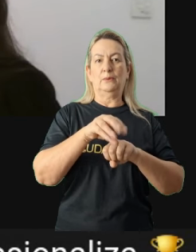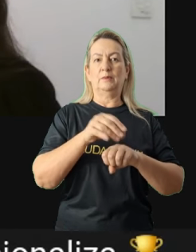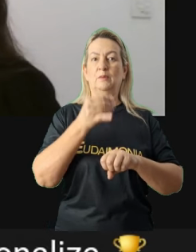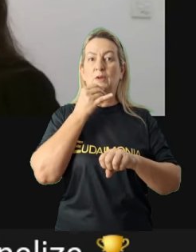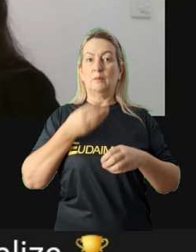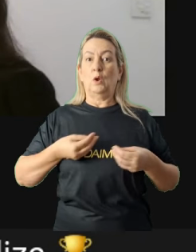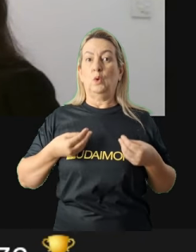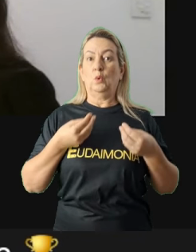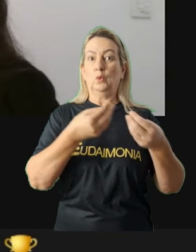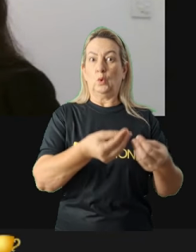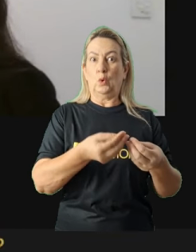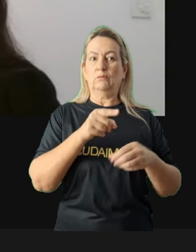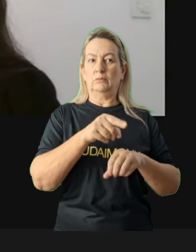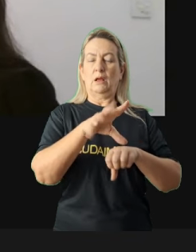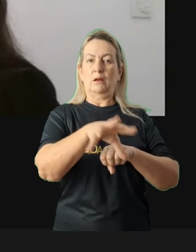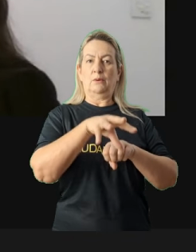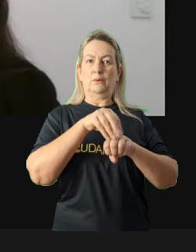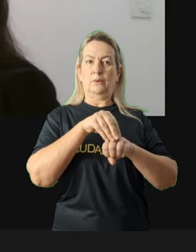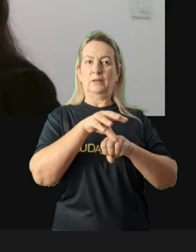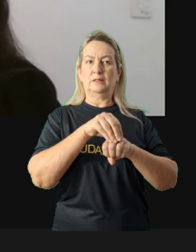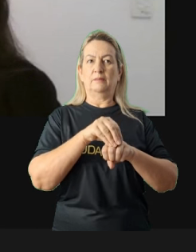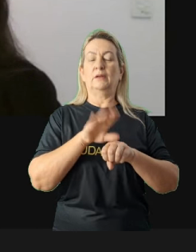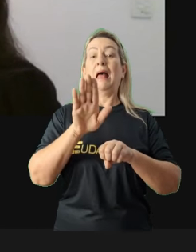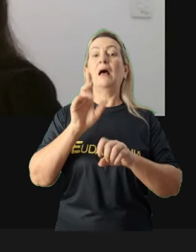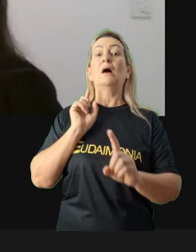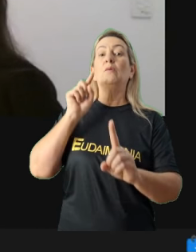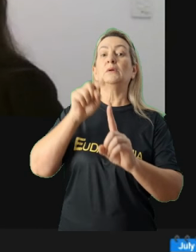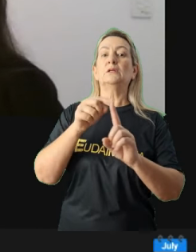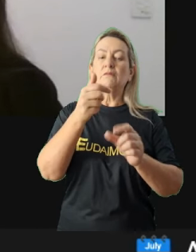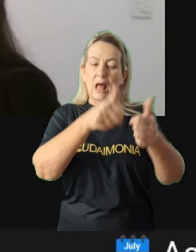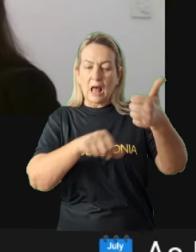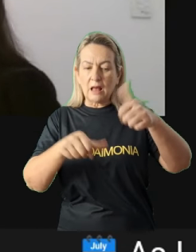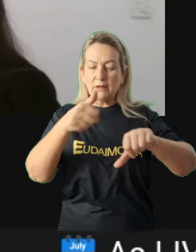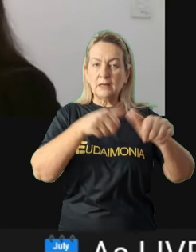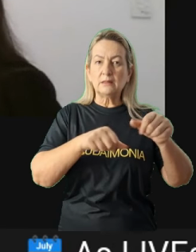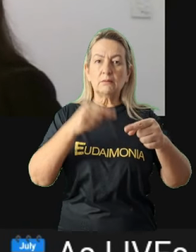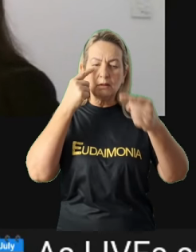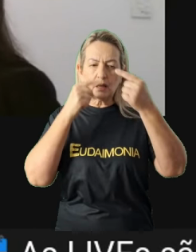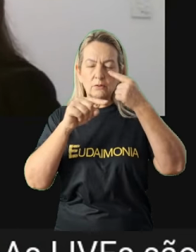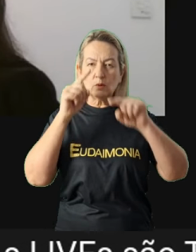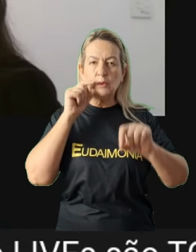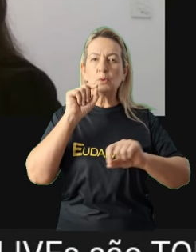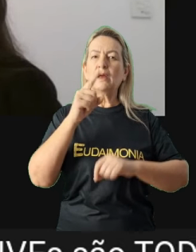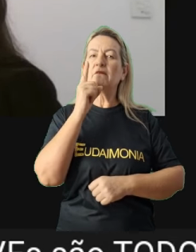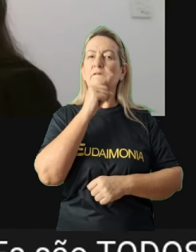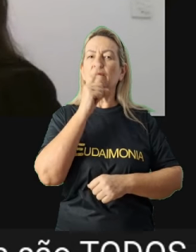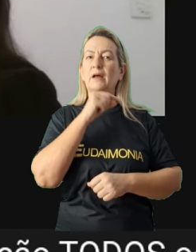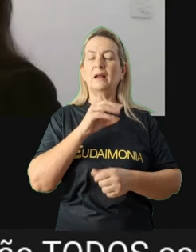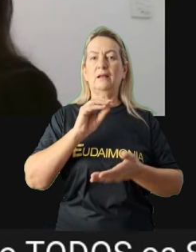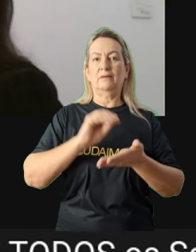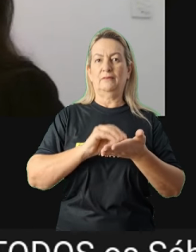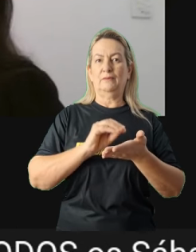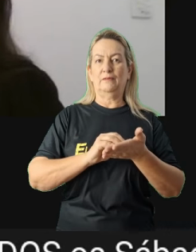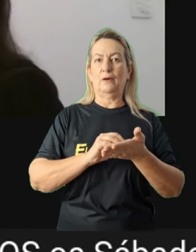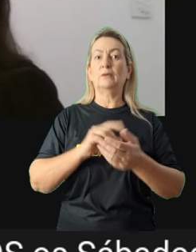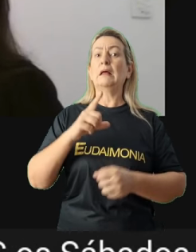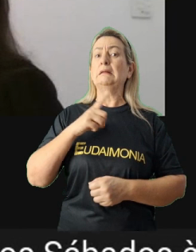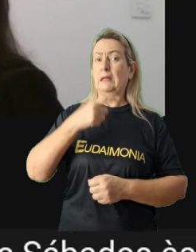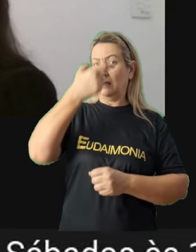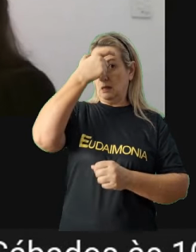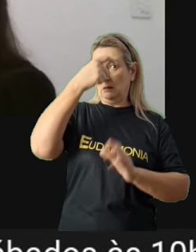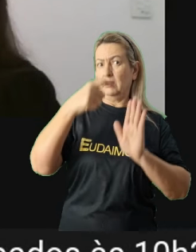conhecimento, né? Eu te dou um conhecimento e vou preencher. Desculpa, o objetivo da avaliação é identificar essas lacunas e preencher. O Khan Academy